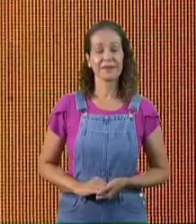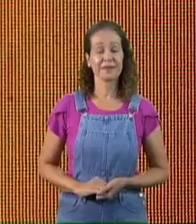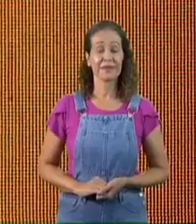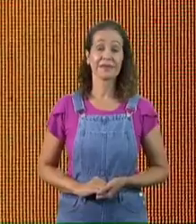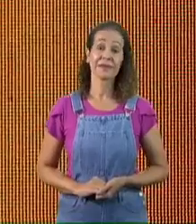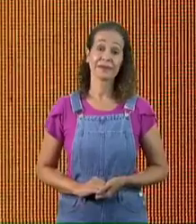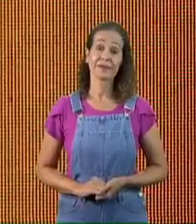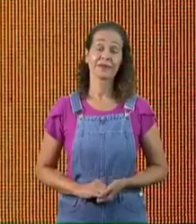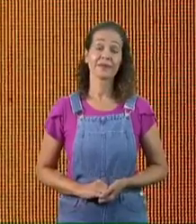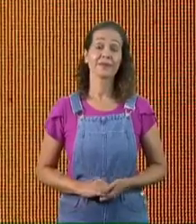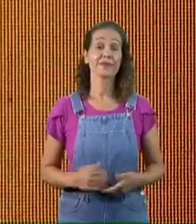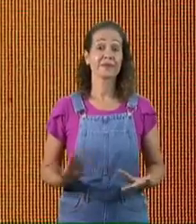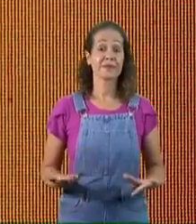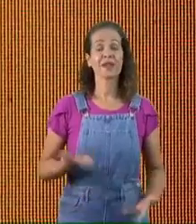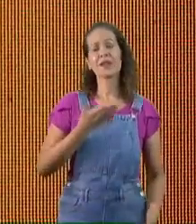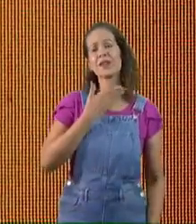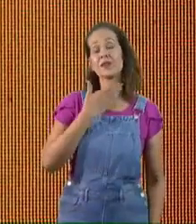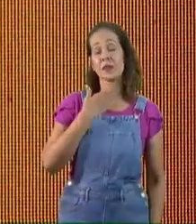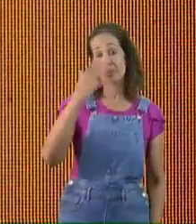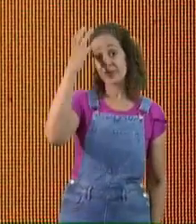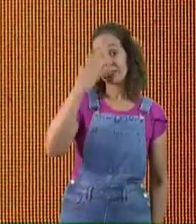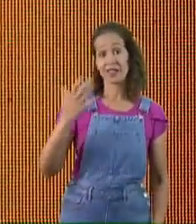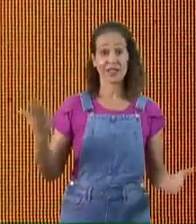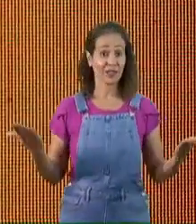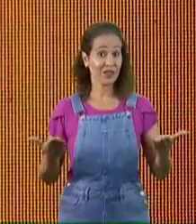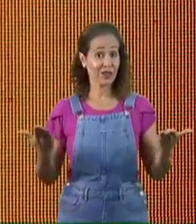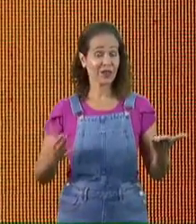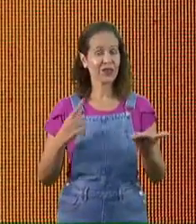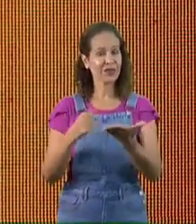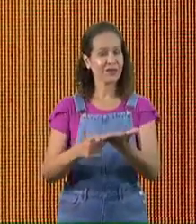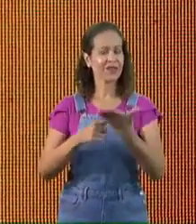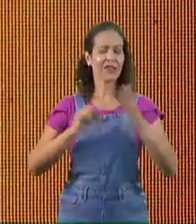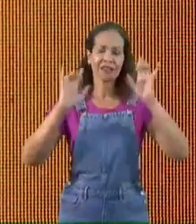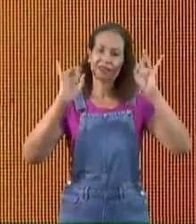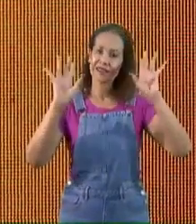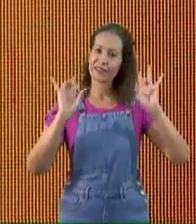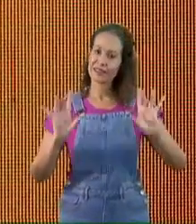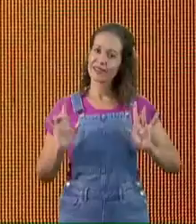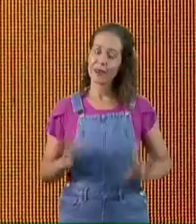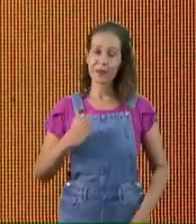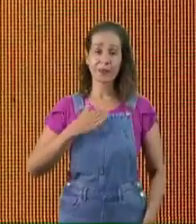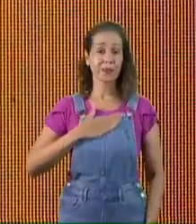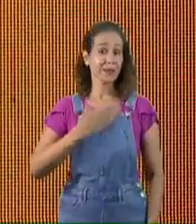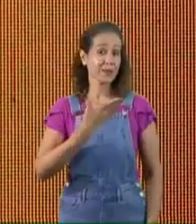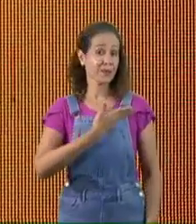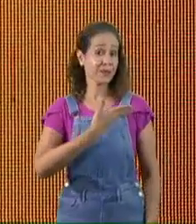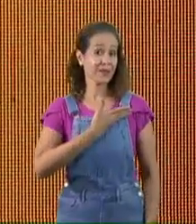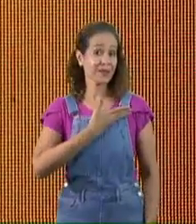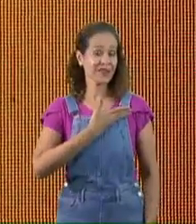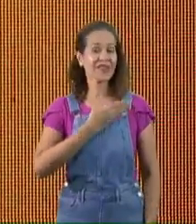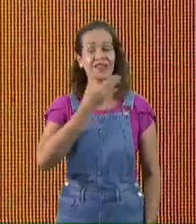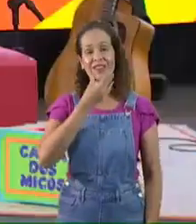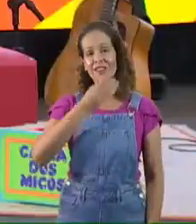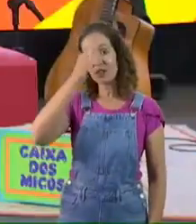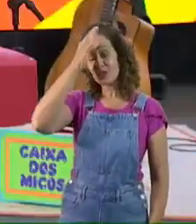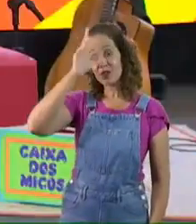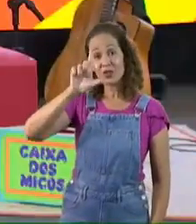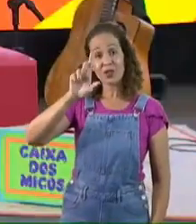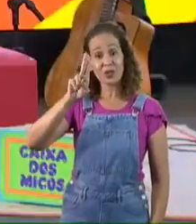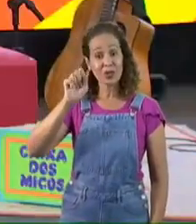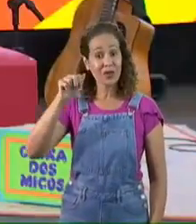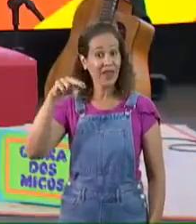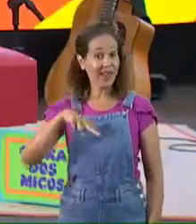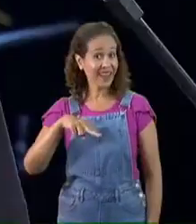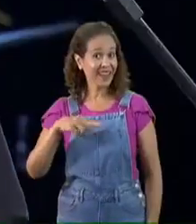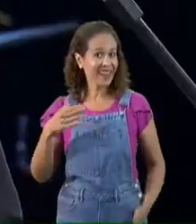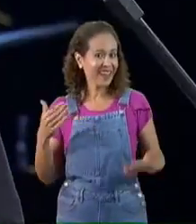E no nosso papo sério aqui de hoje, eu estou com um convidado muito especial. O meu amigo, tio Luan. Oi,